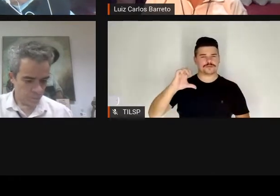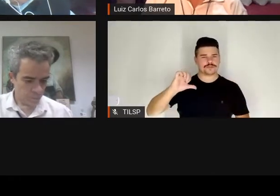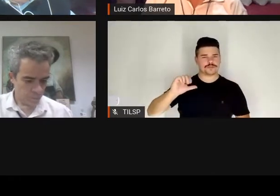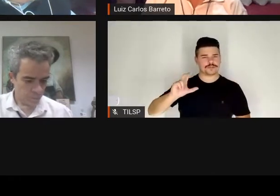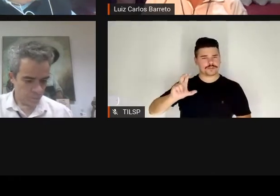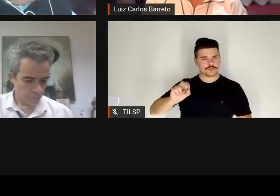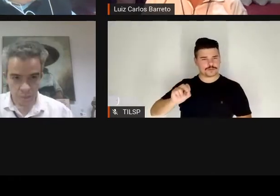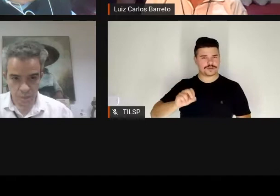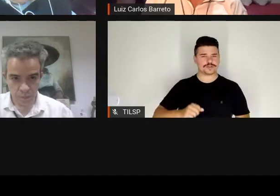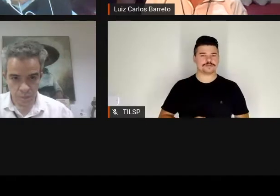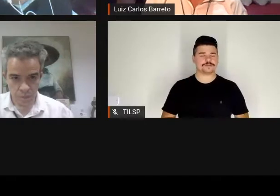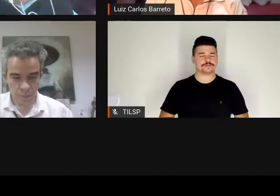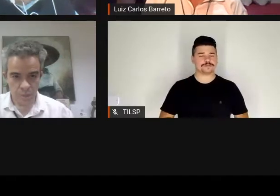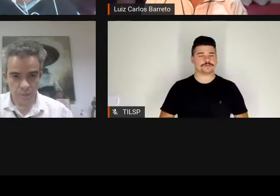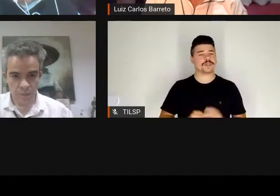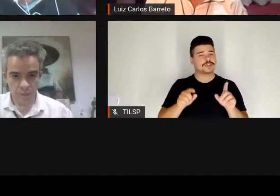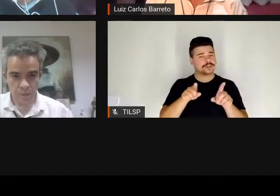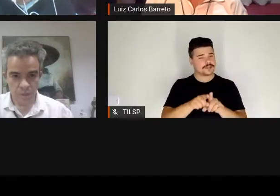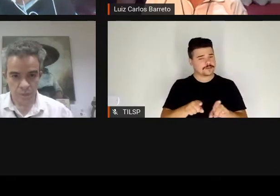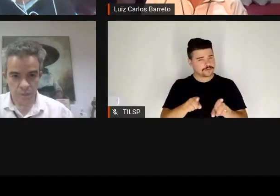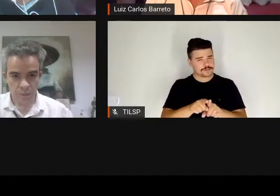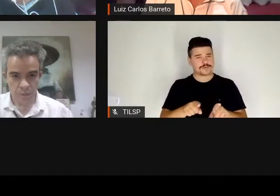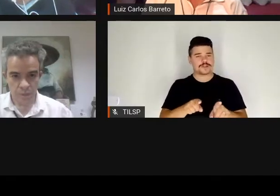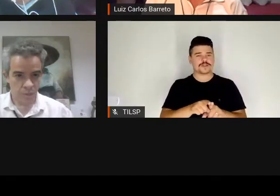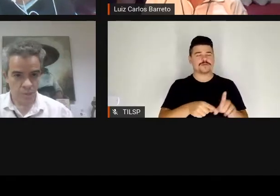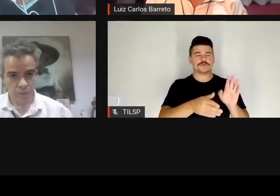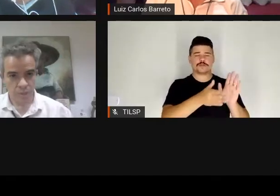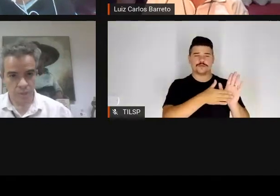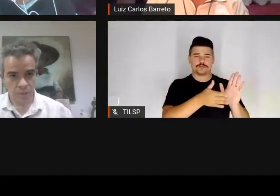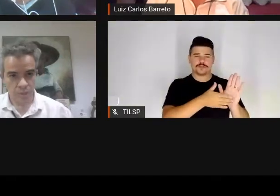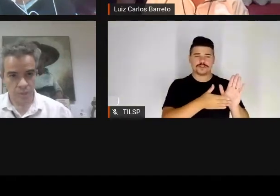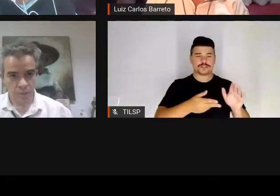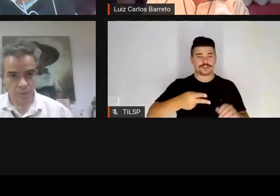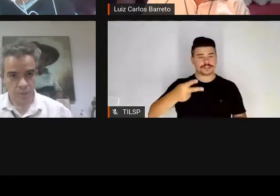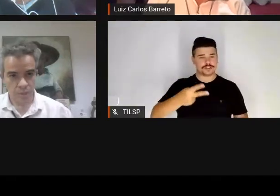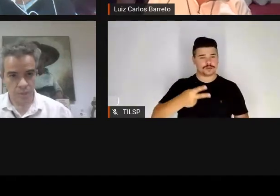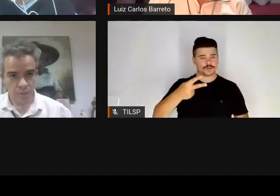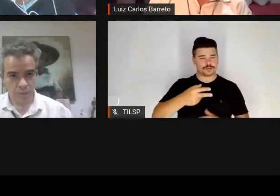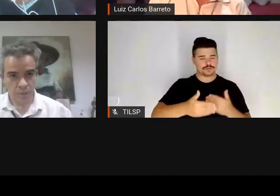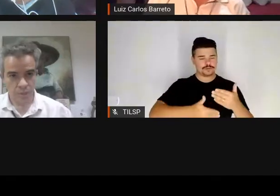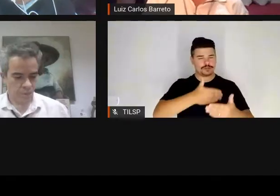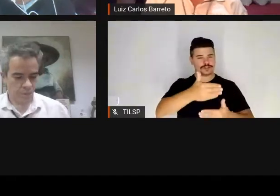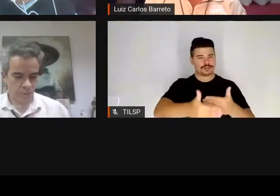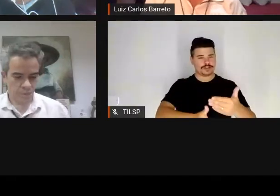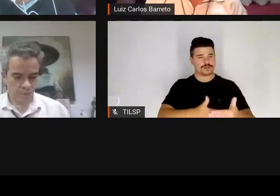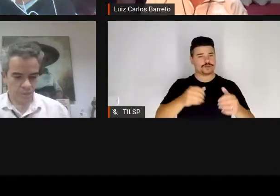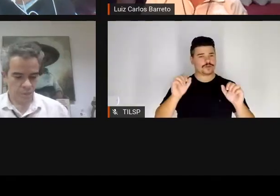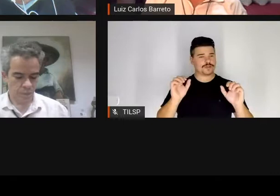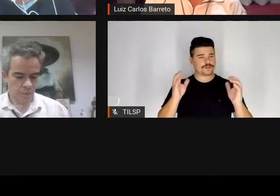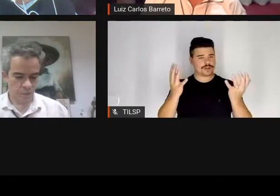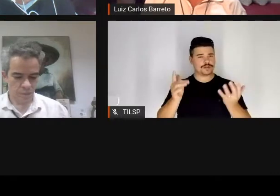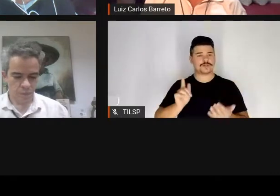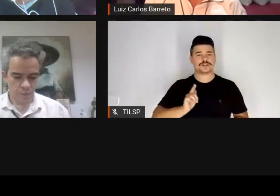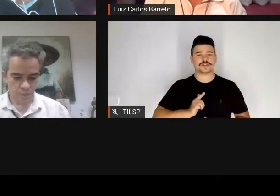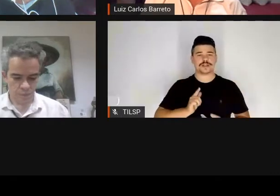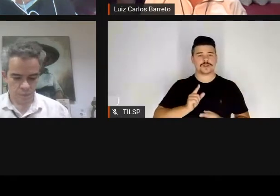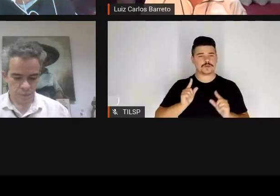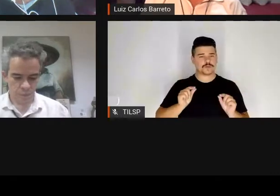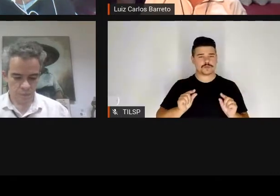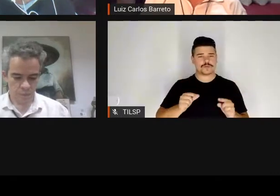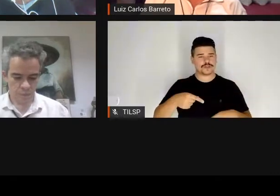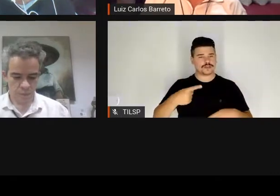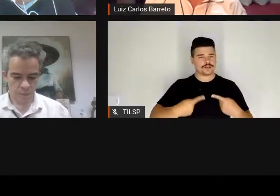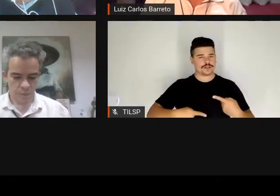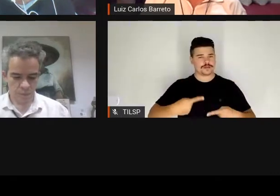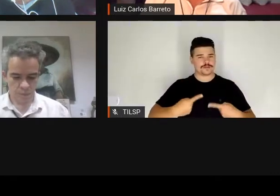ao mesmo tempo, depois, numa segunda etapa, né, do nosso evento, teremos um debate em cerca de